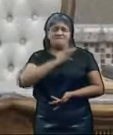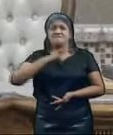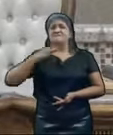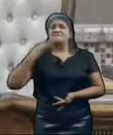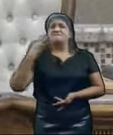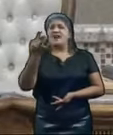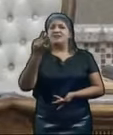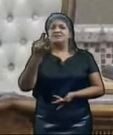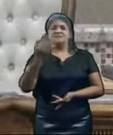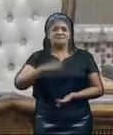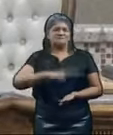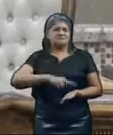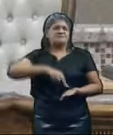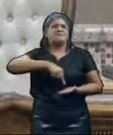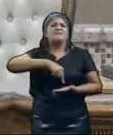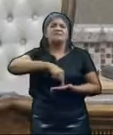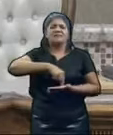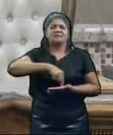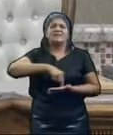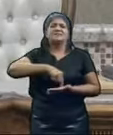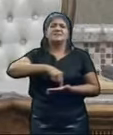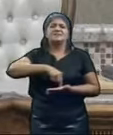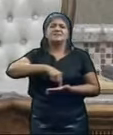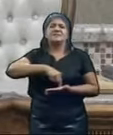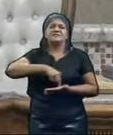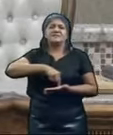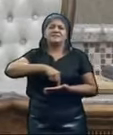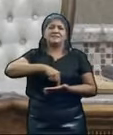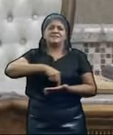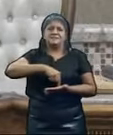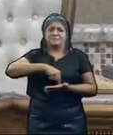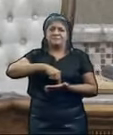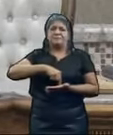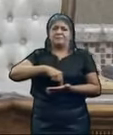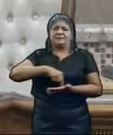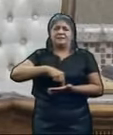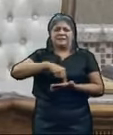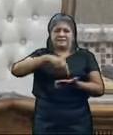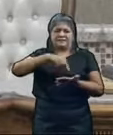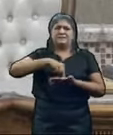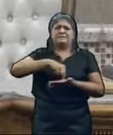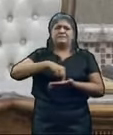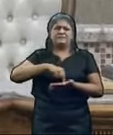e eles se levantaram e se levanto até hoje contra o povo de Deus